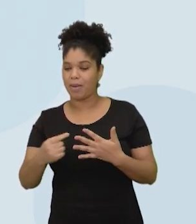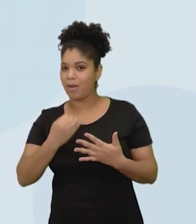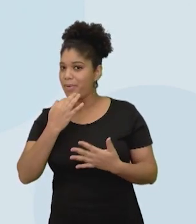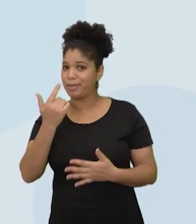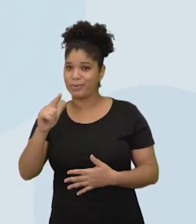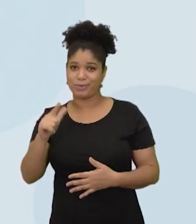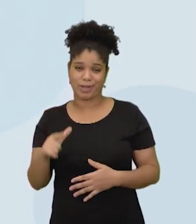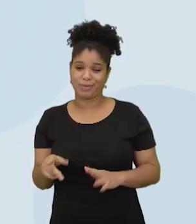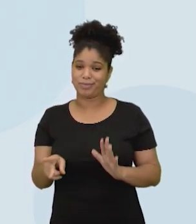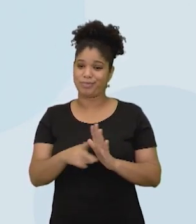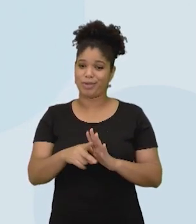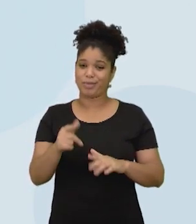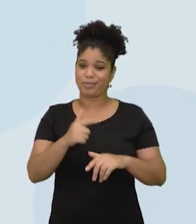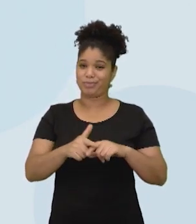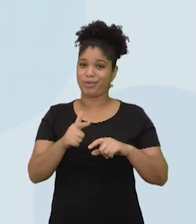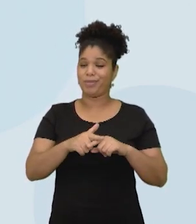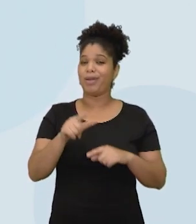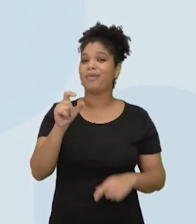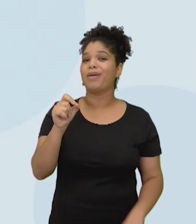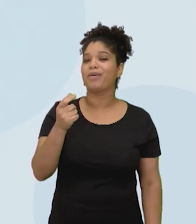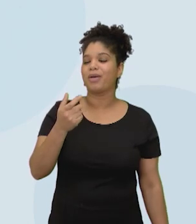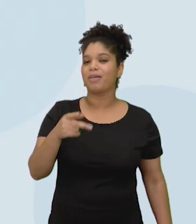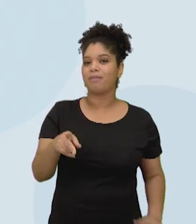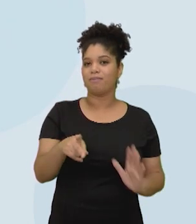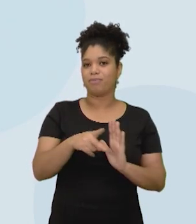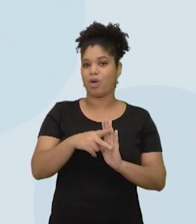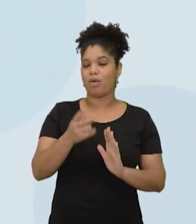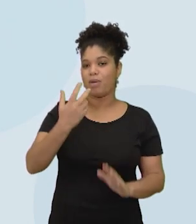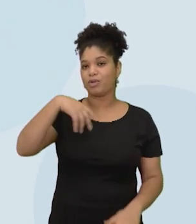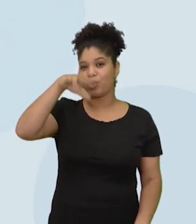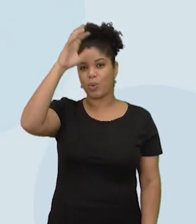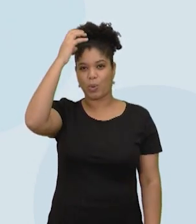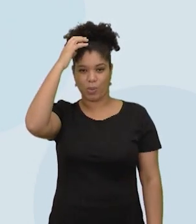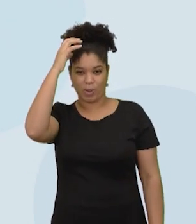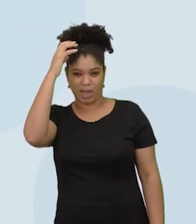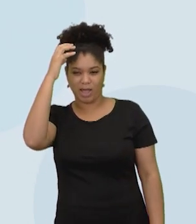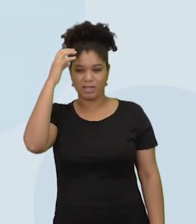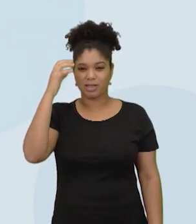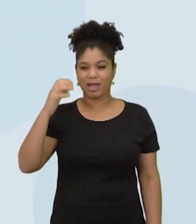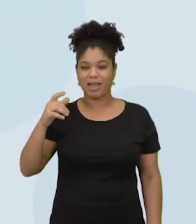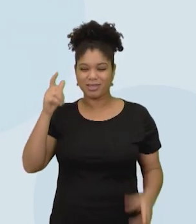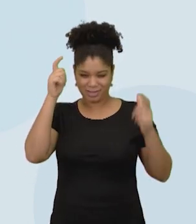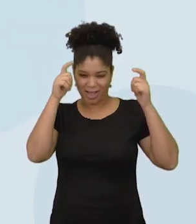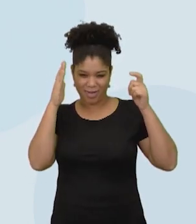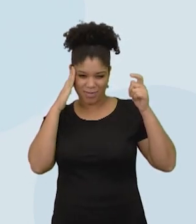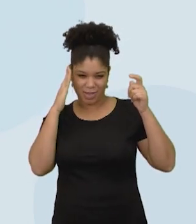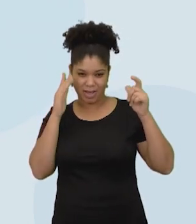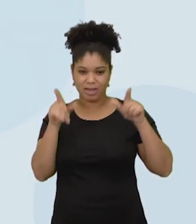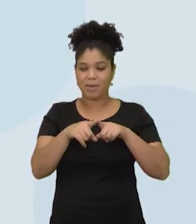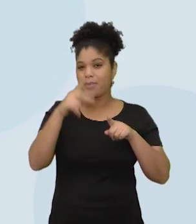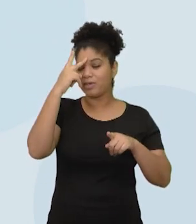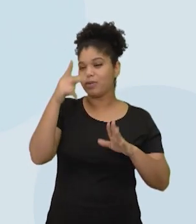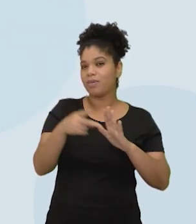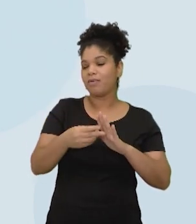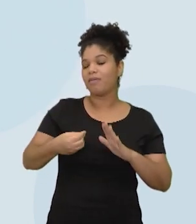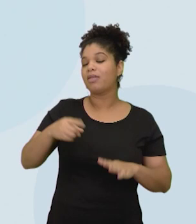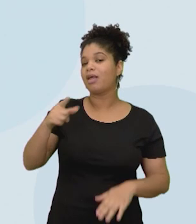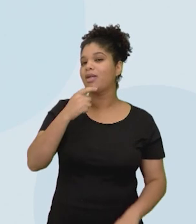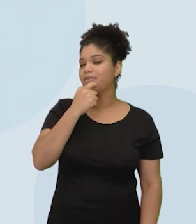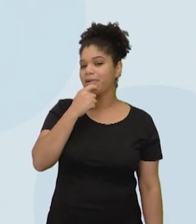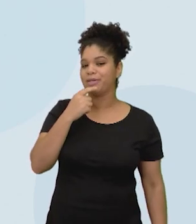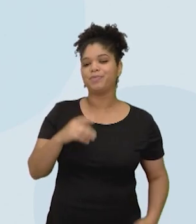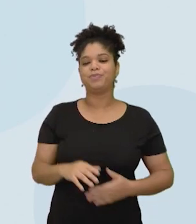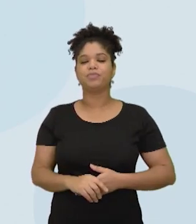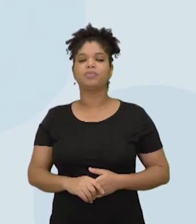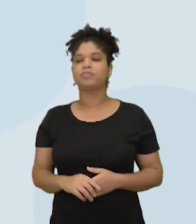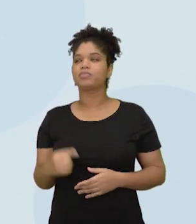reis e esse mau costume dos ingleses. Ou seja, ele fala que ser pontual é ruim, né? Entusiasta da liberdade, não posso admitir de